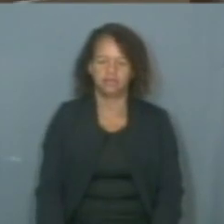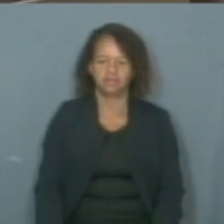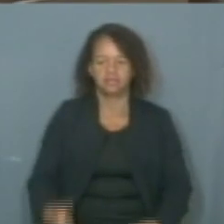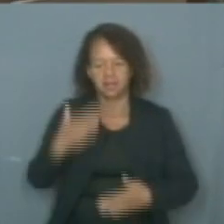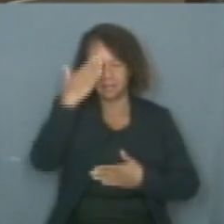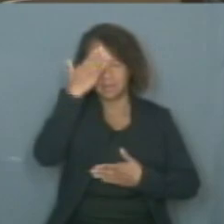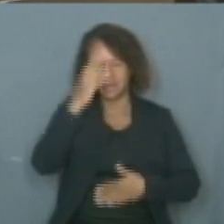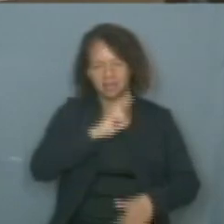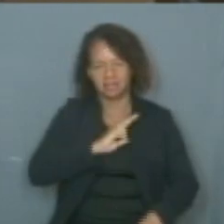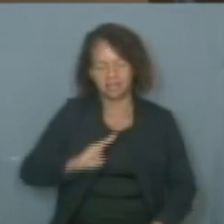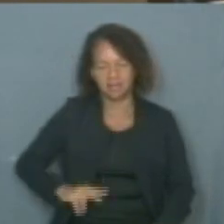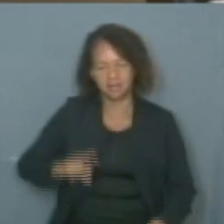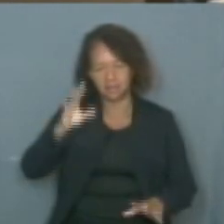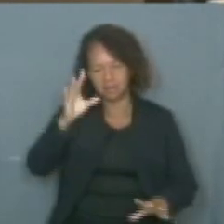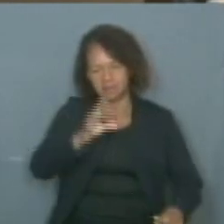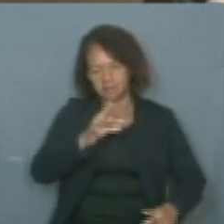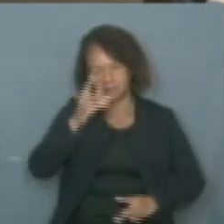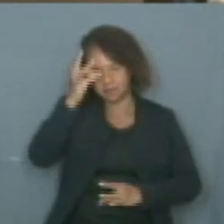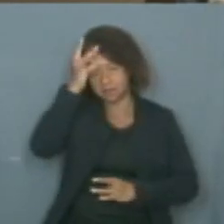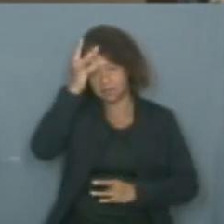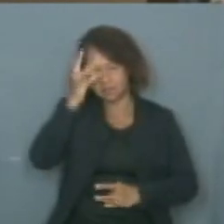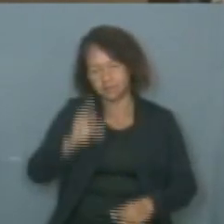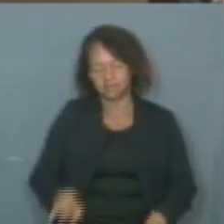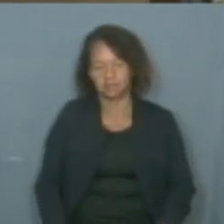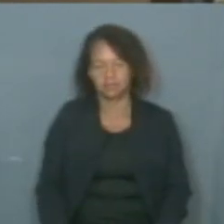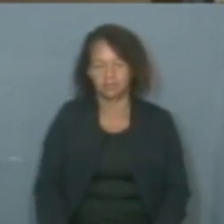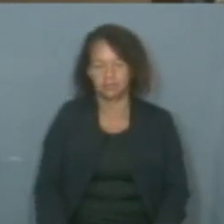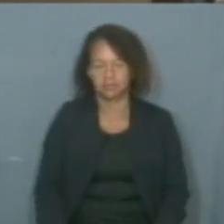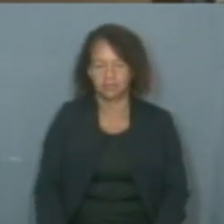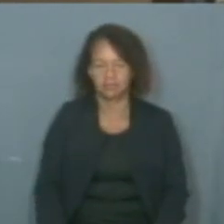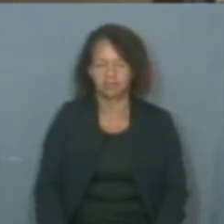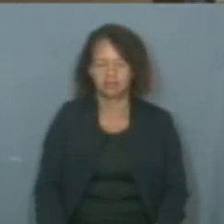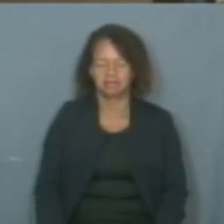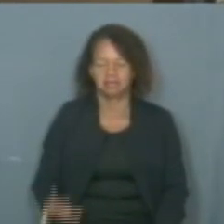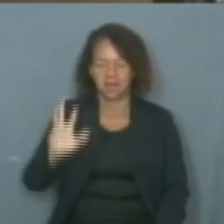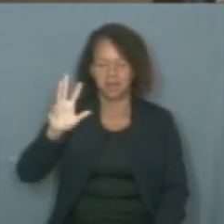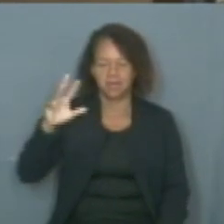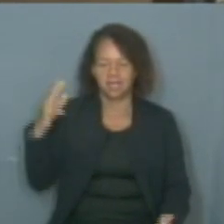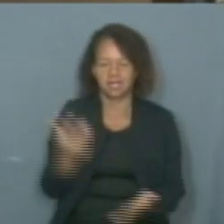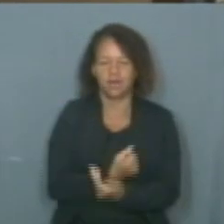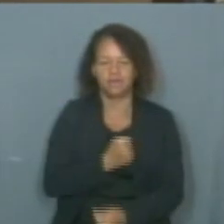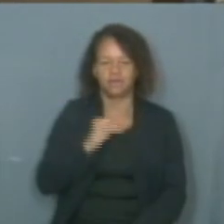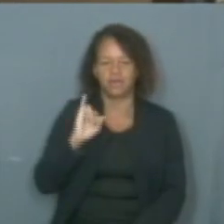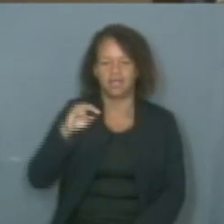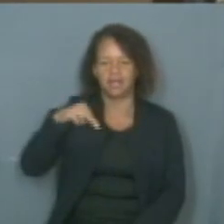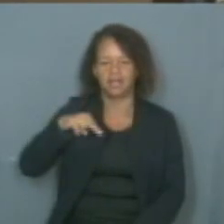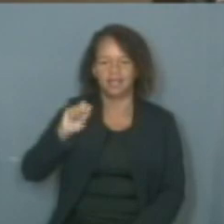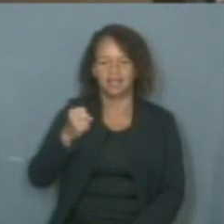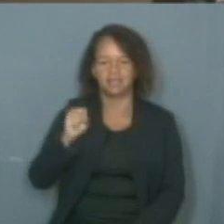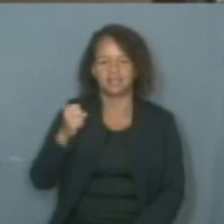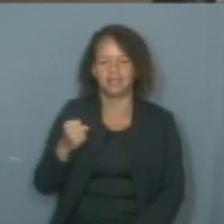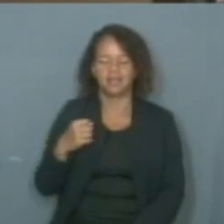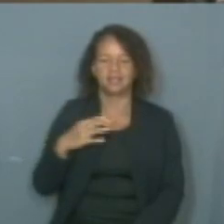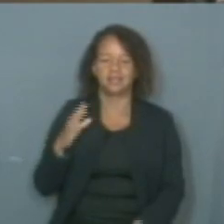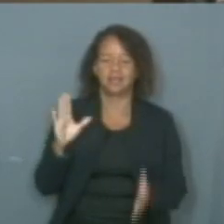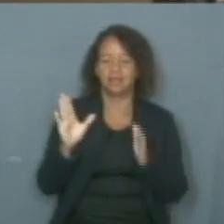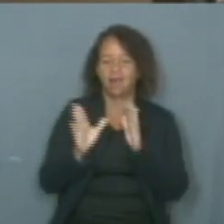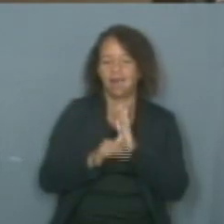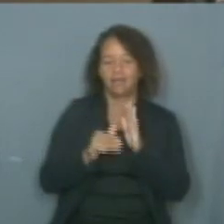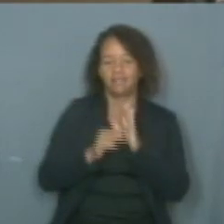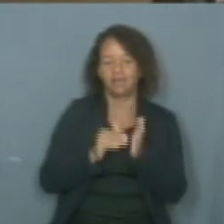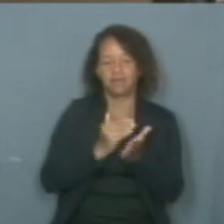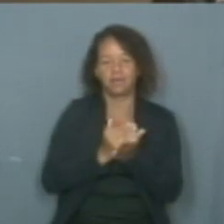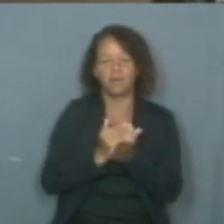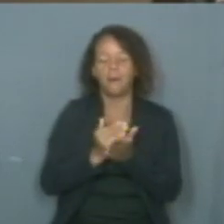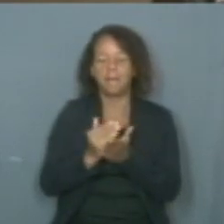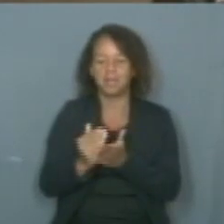Obrigada, vereador, pela parte. Lula salvou o INSS de uma fraude que